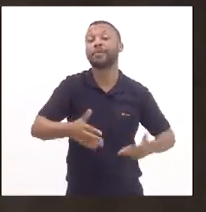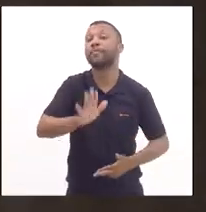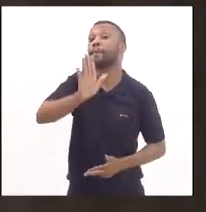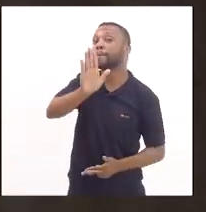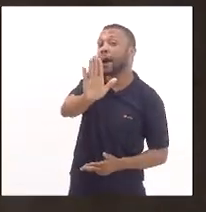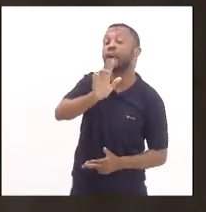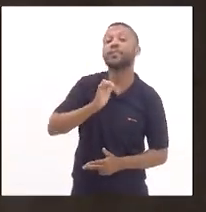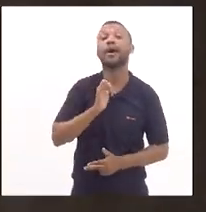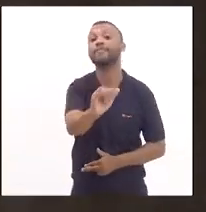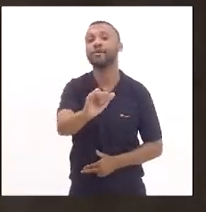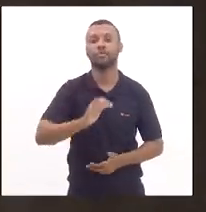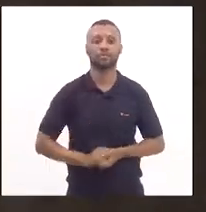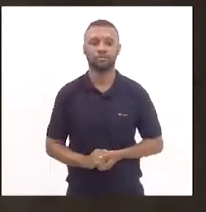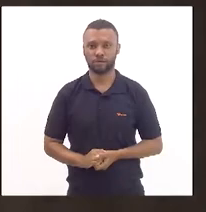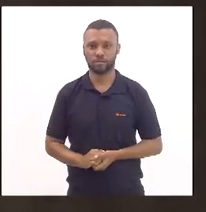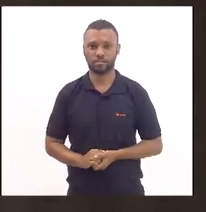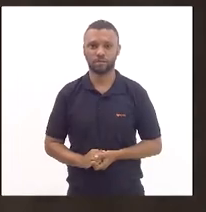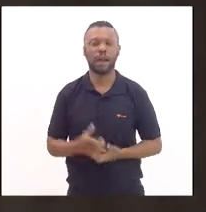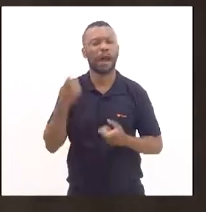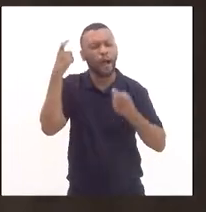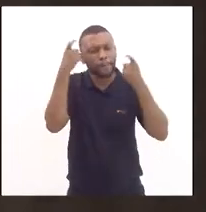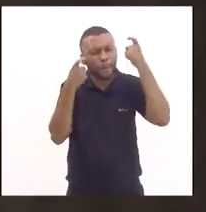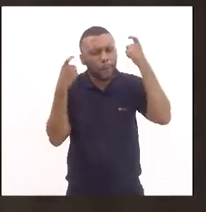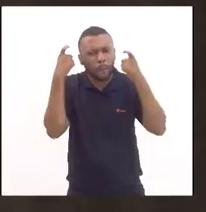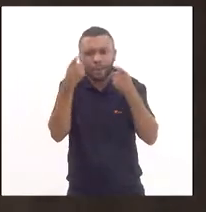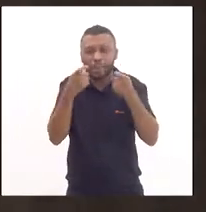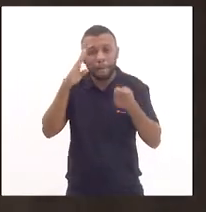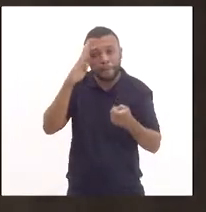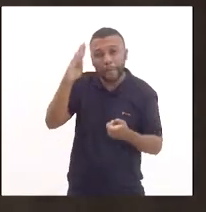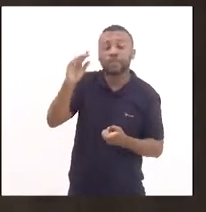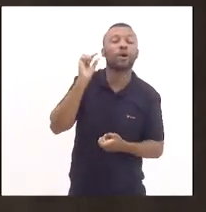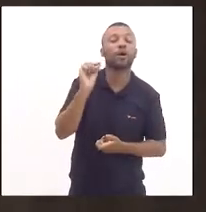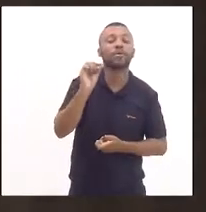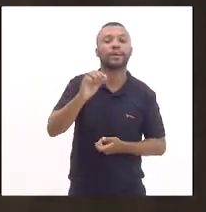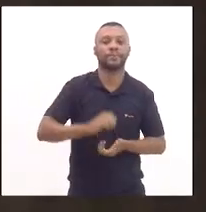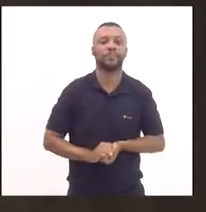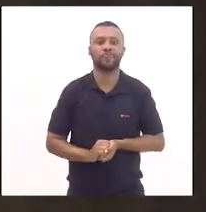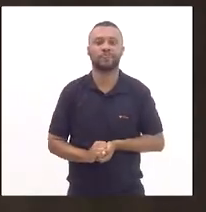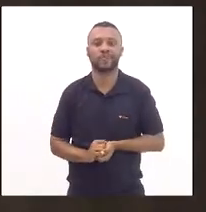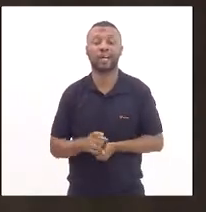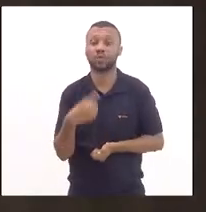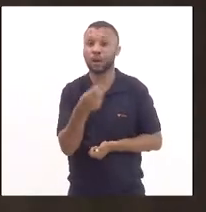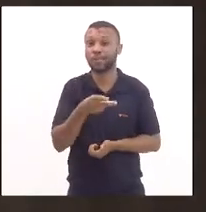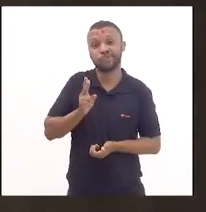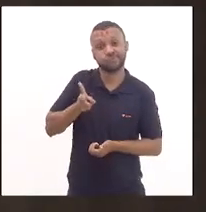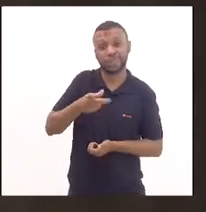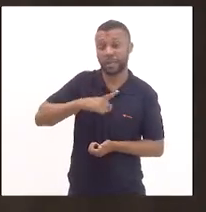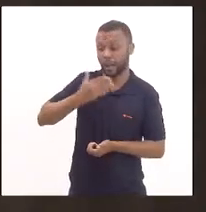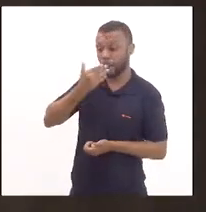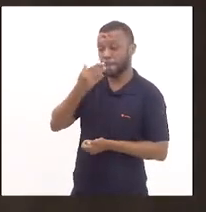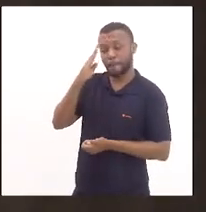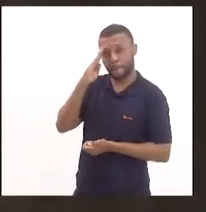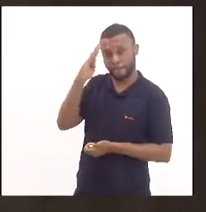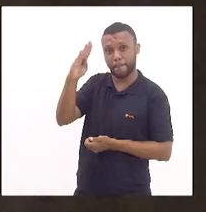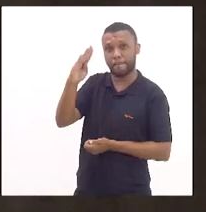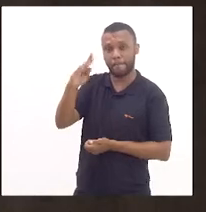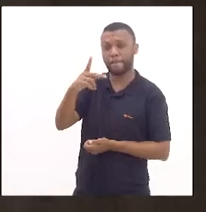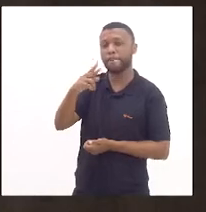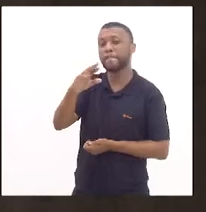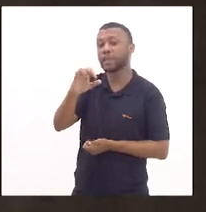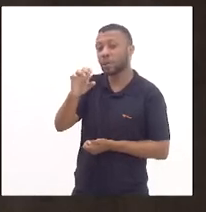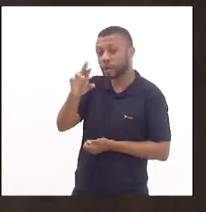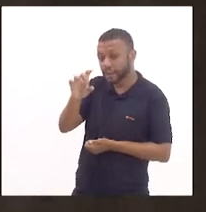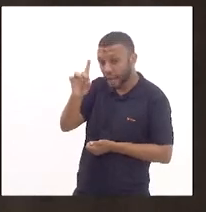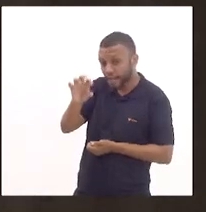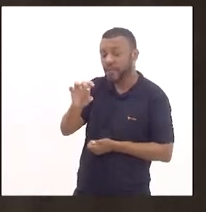No entanto, a preocupação era manter a prioridade das cooperativas